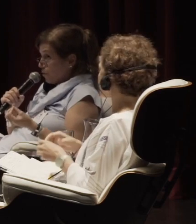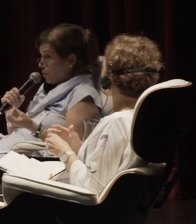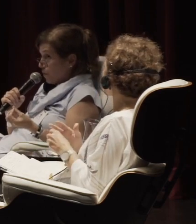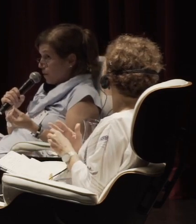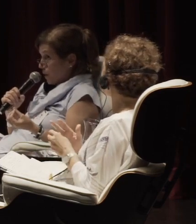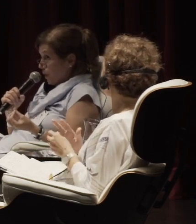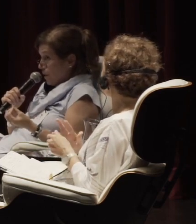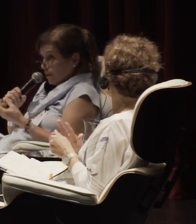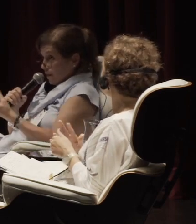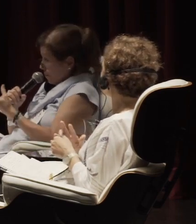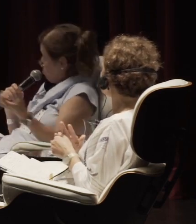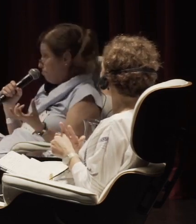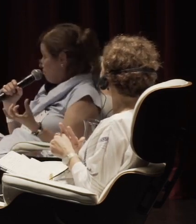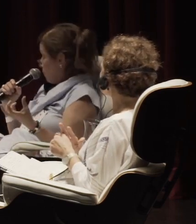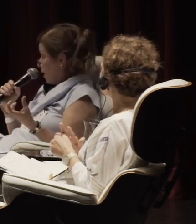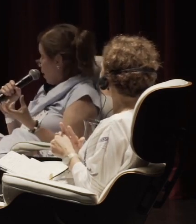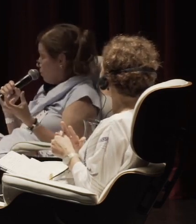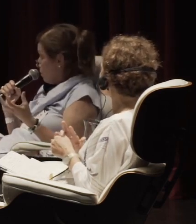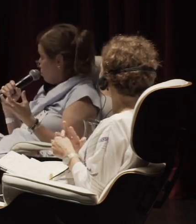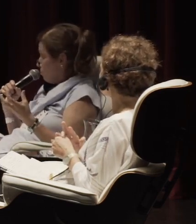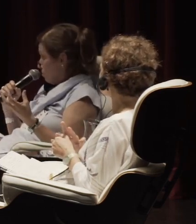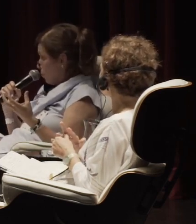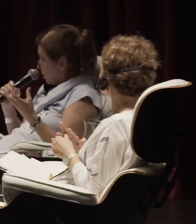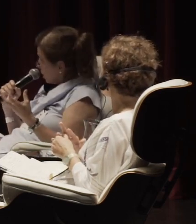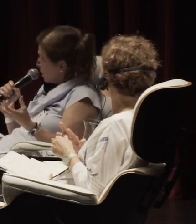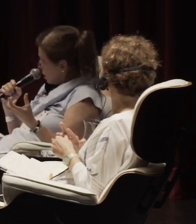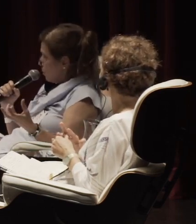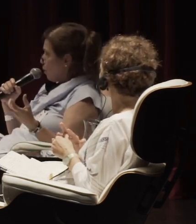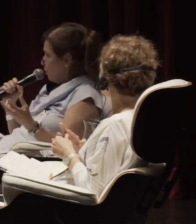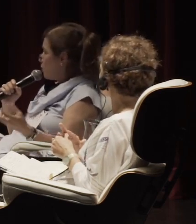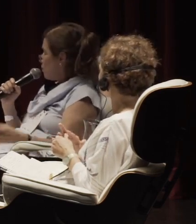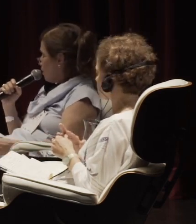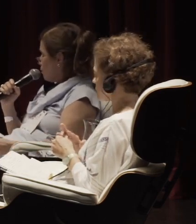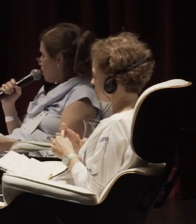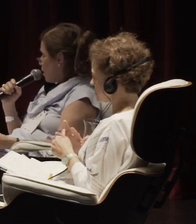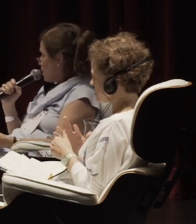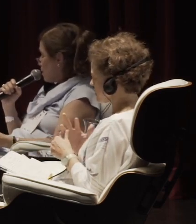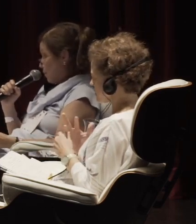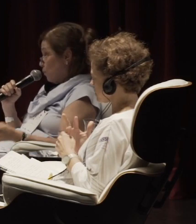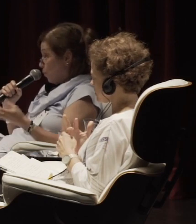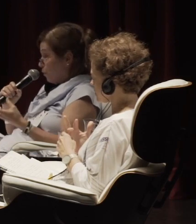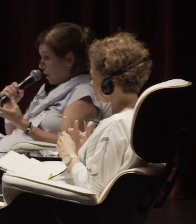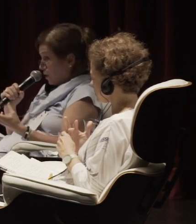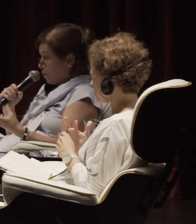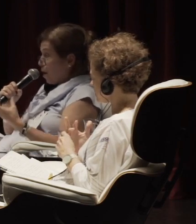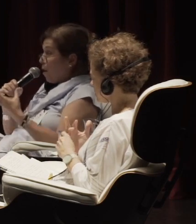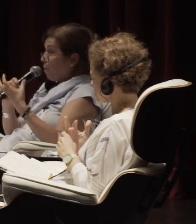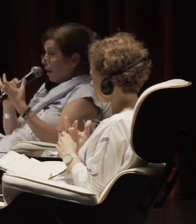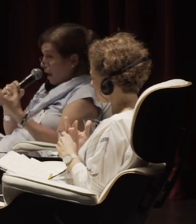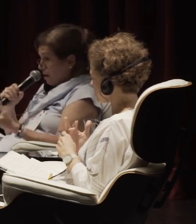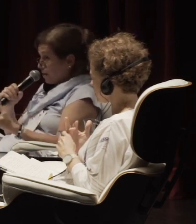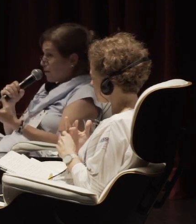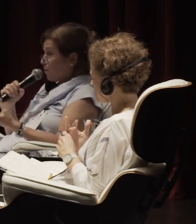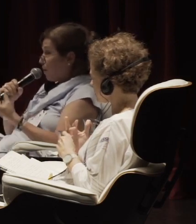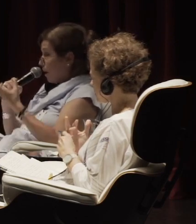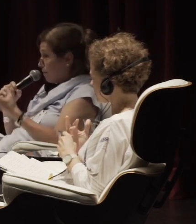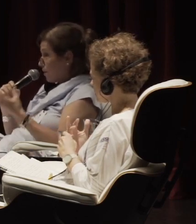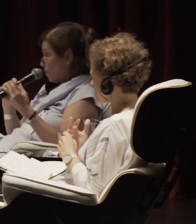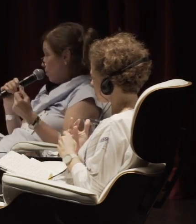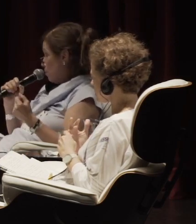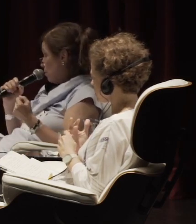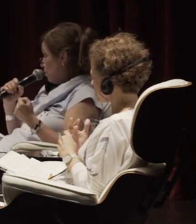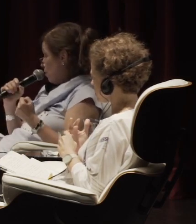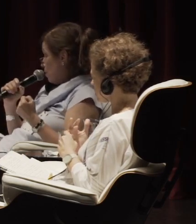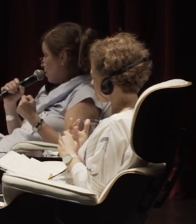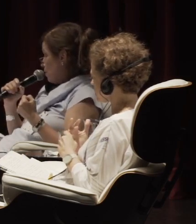não forneço isso para as crianças, tem algo quase catastrófico que acontece, se eu não ofereço palavras e